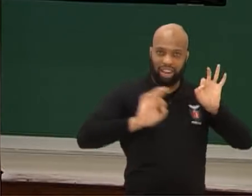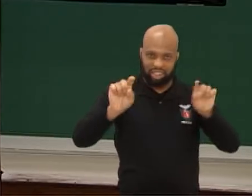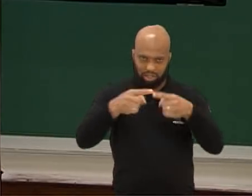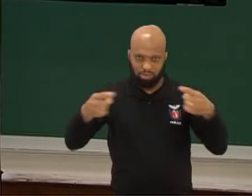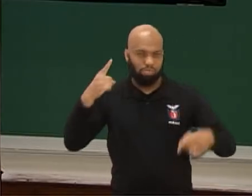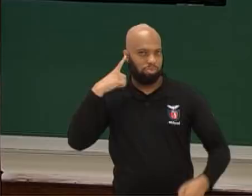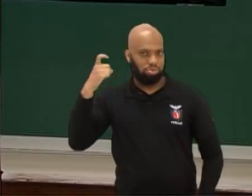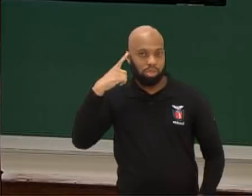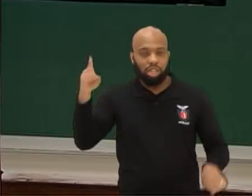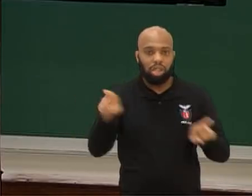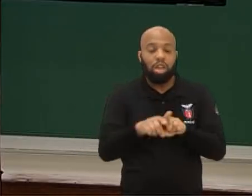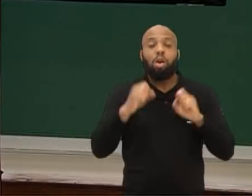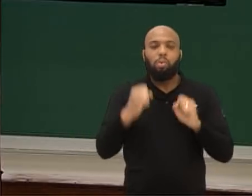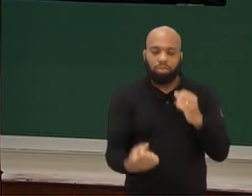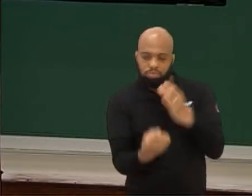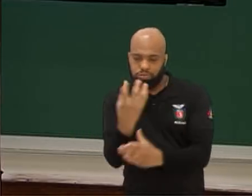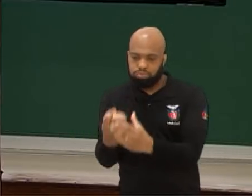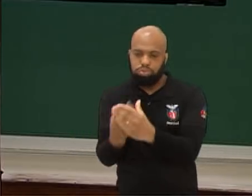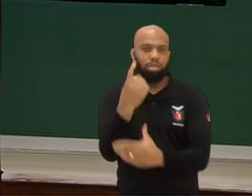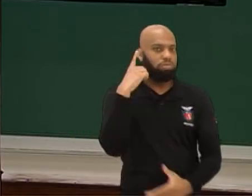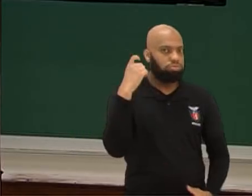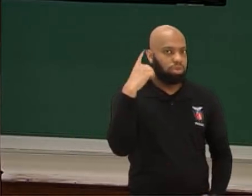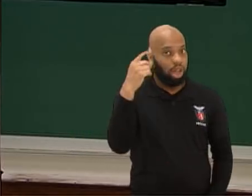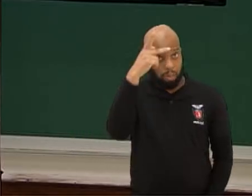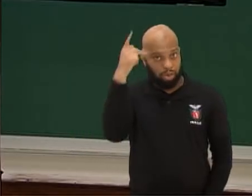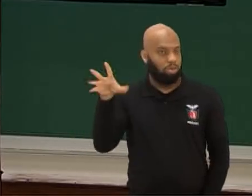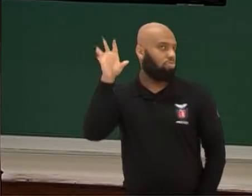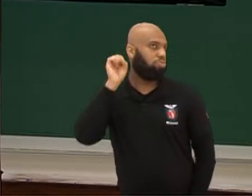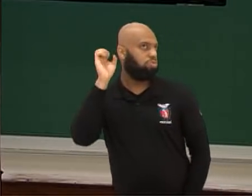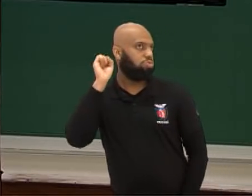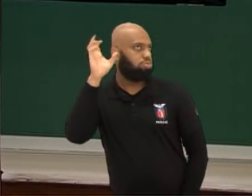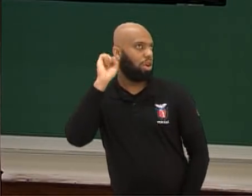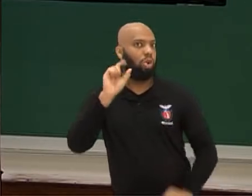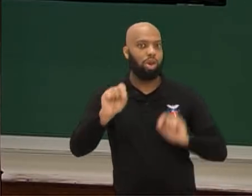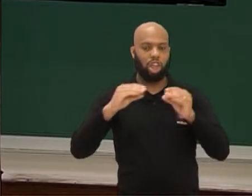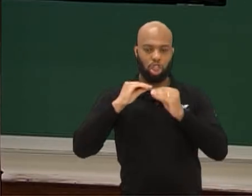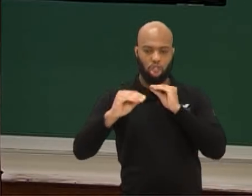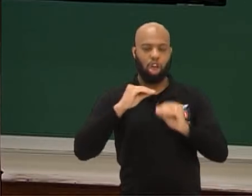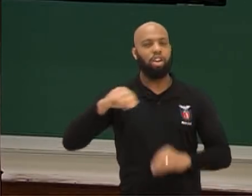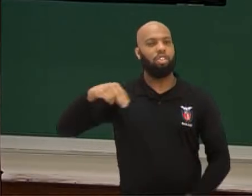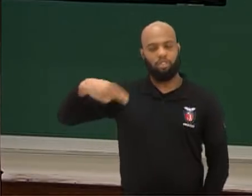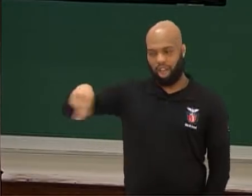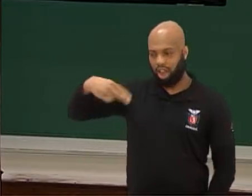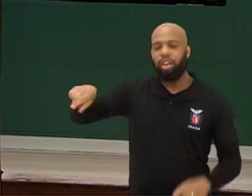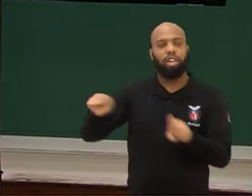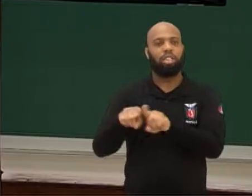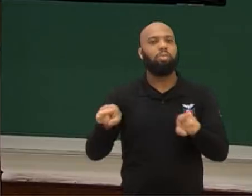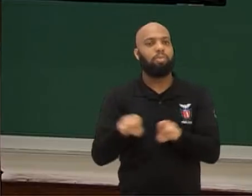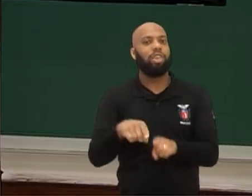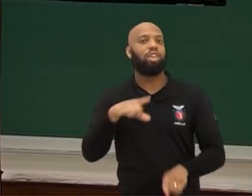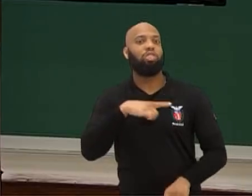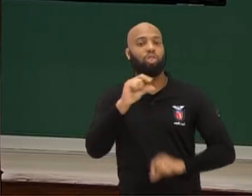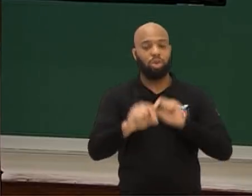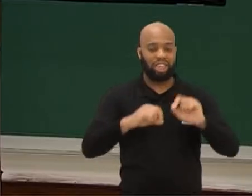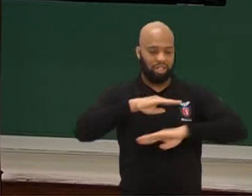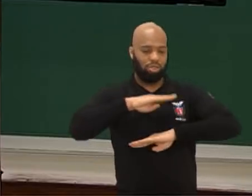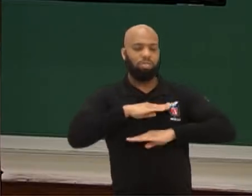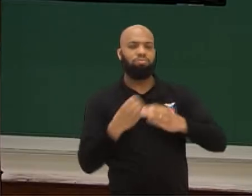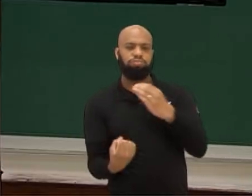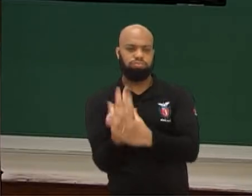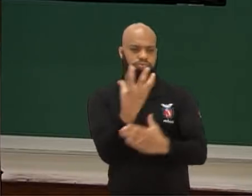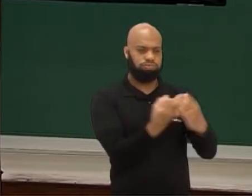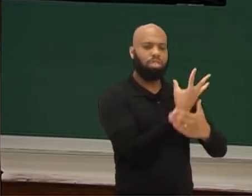emoções daqueles que estavam ouvindo as radionovelas, como também criavam situações